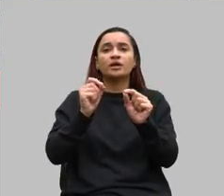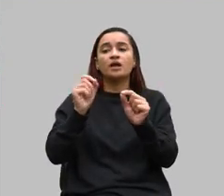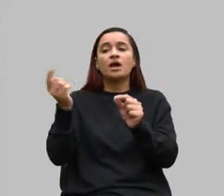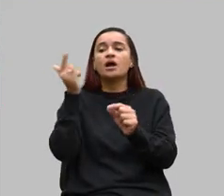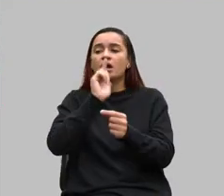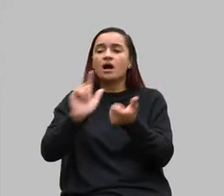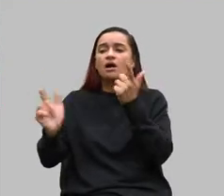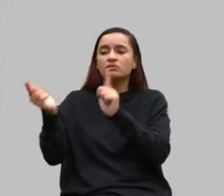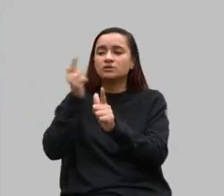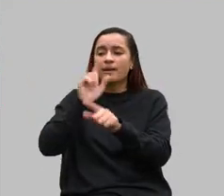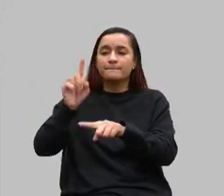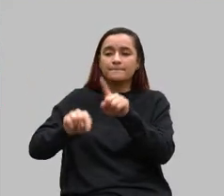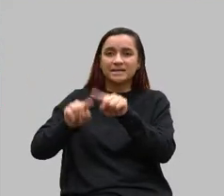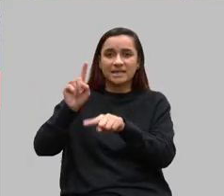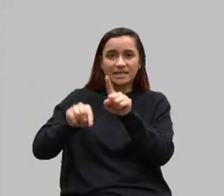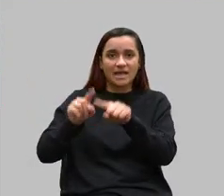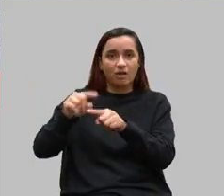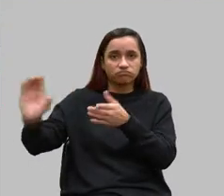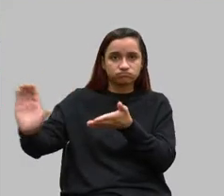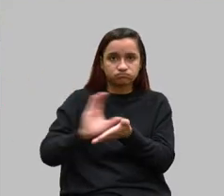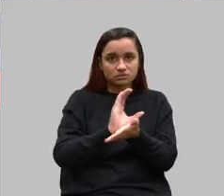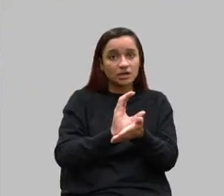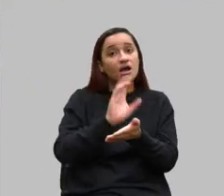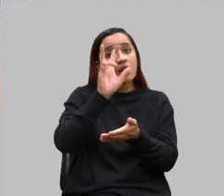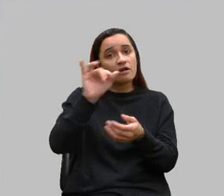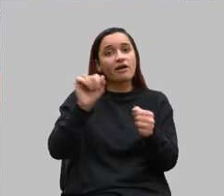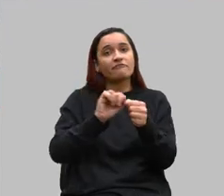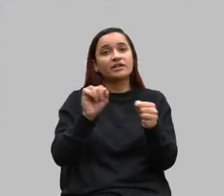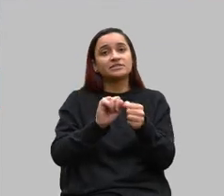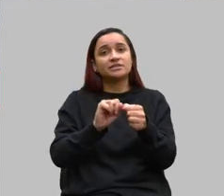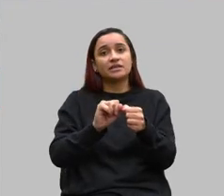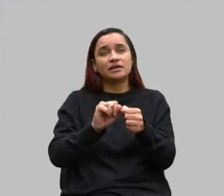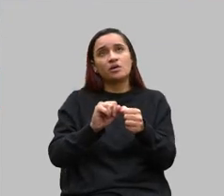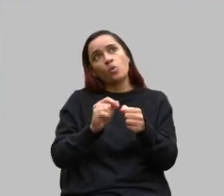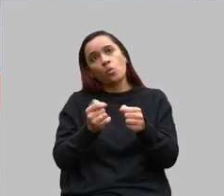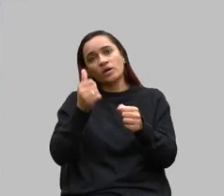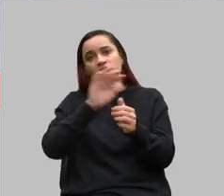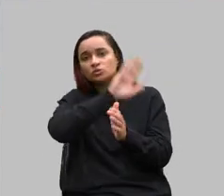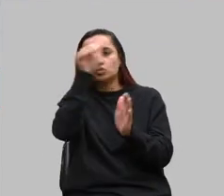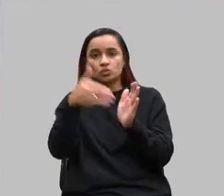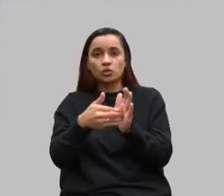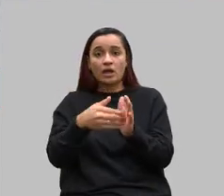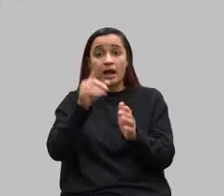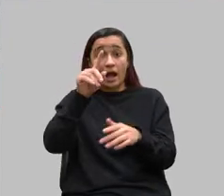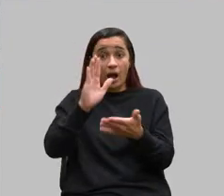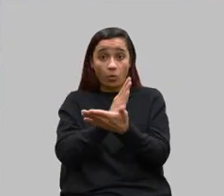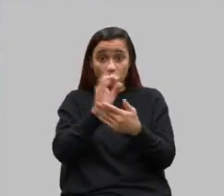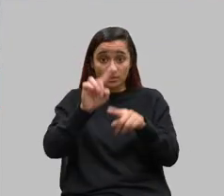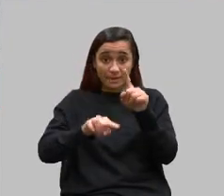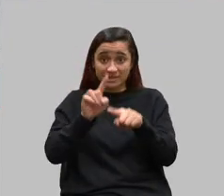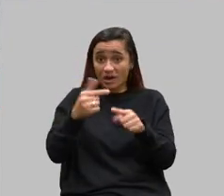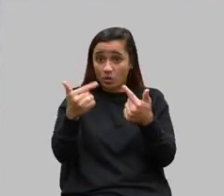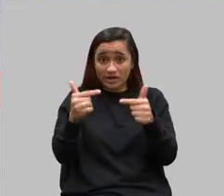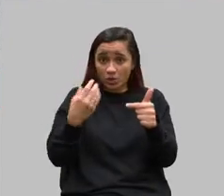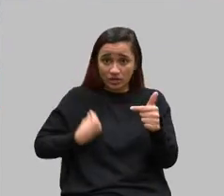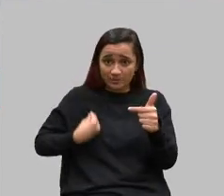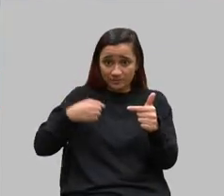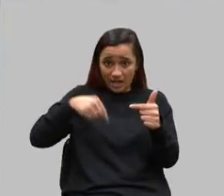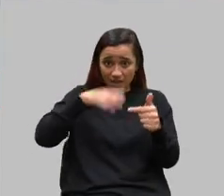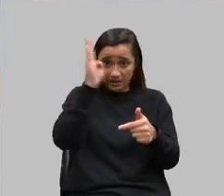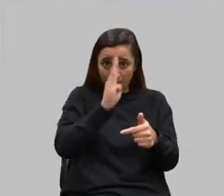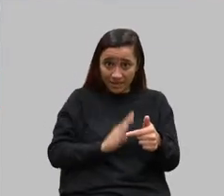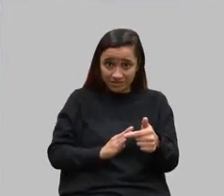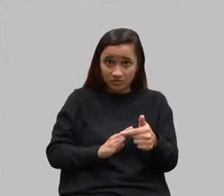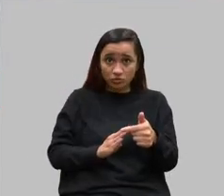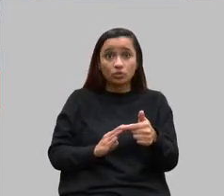rodantes que será feita integralmente daquilo que não for um material que não existe no Brasil vagões locomotivas feitas no Estado de